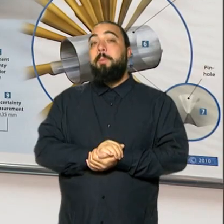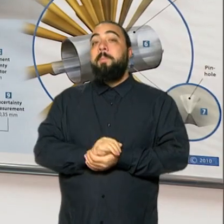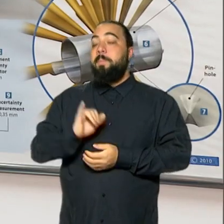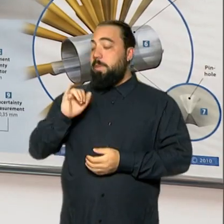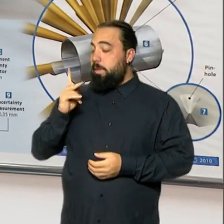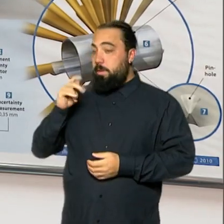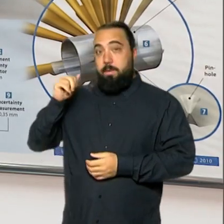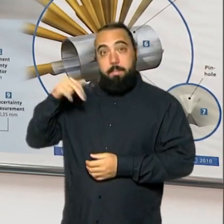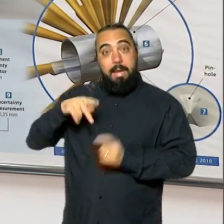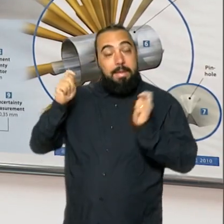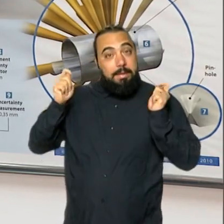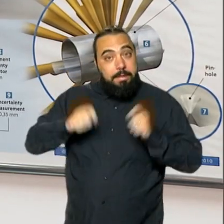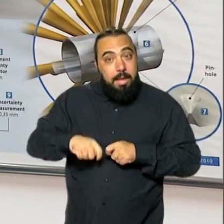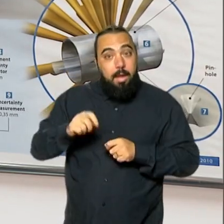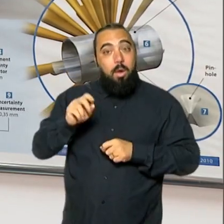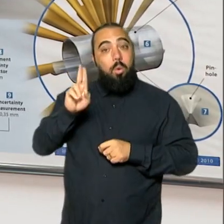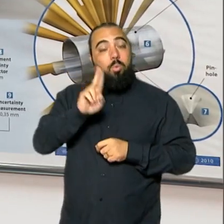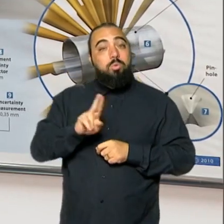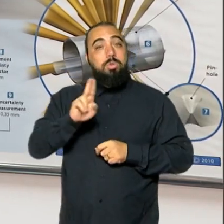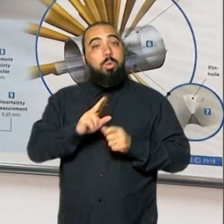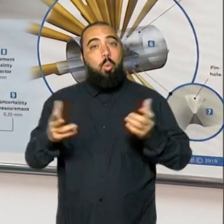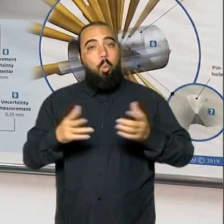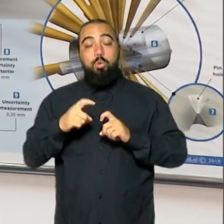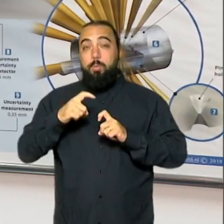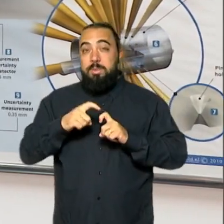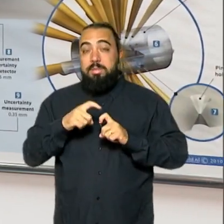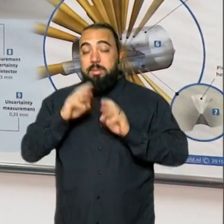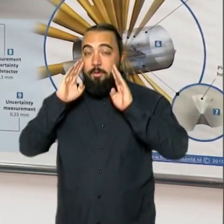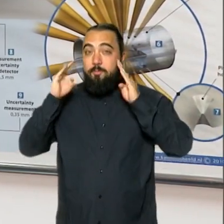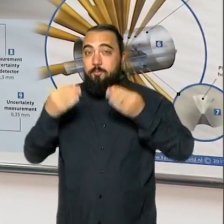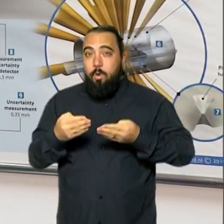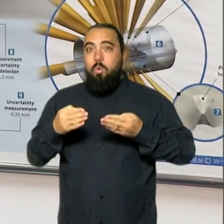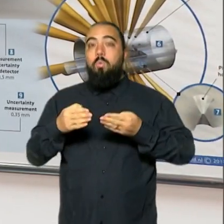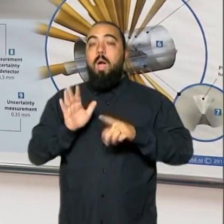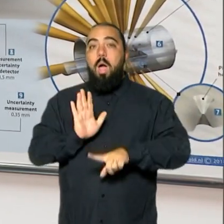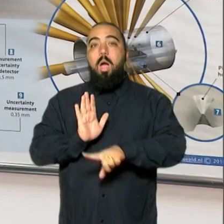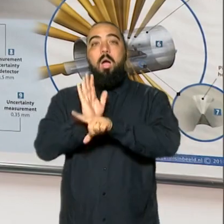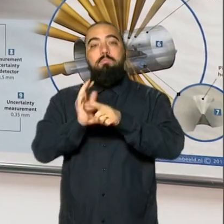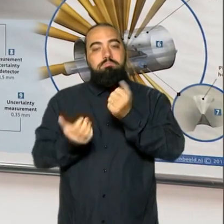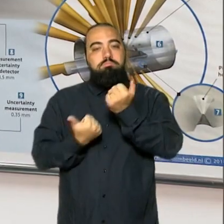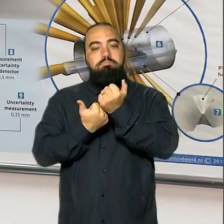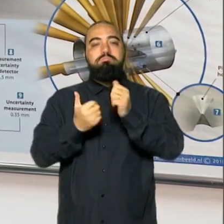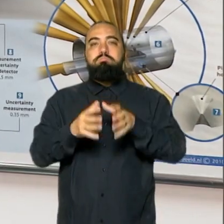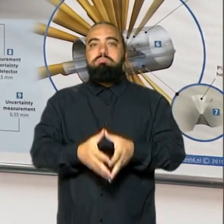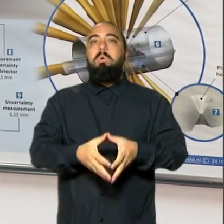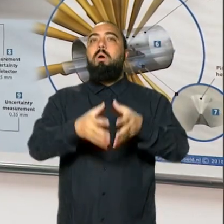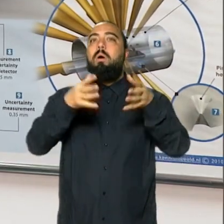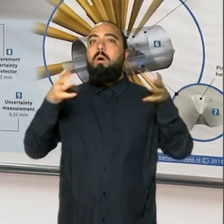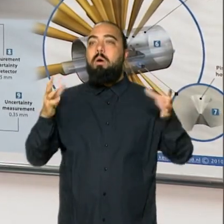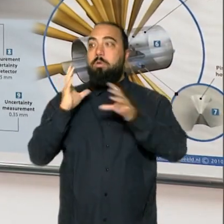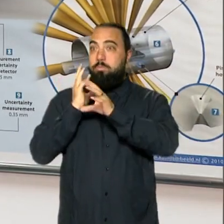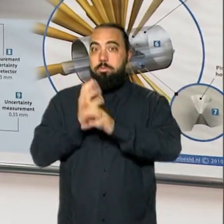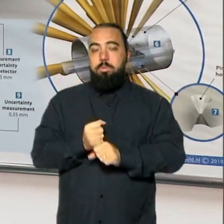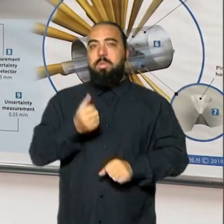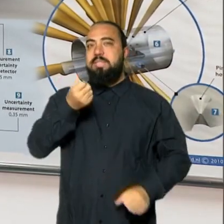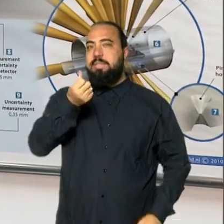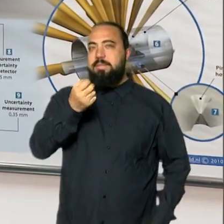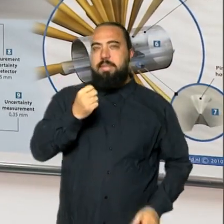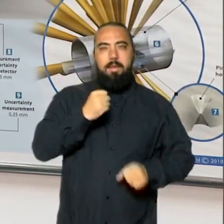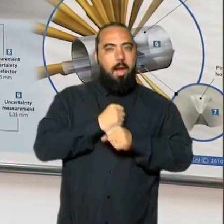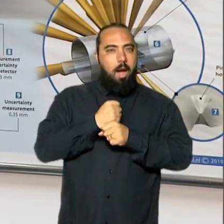a existência da medicina nuclear no Brasil, como incentivou seu crescimento. Ao longo desses 60 anos de existência,